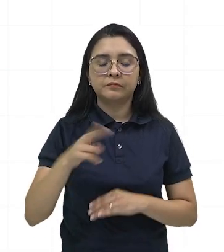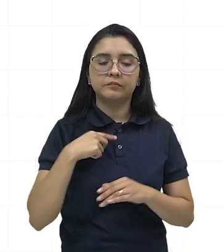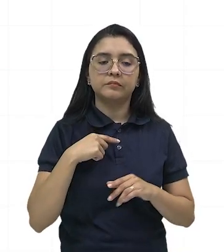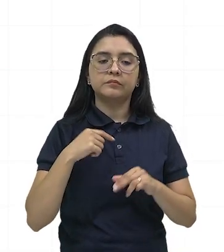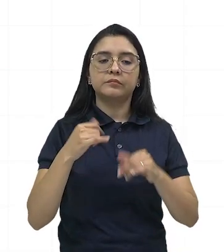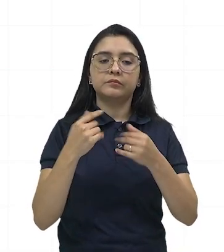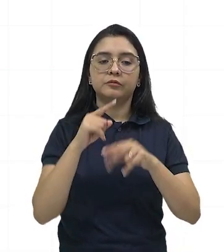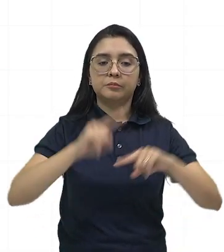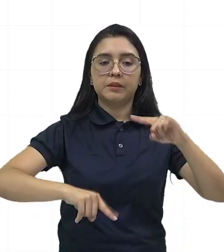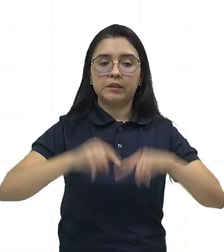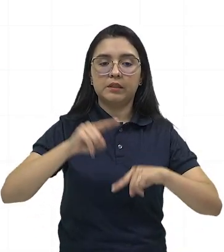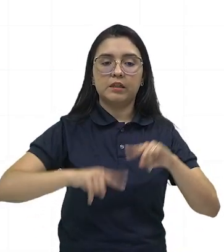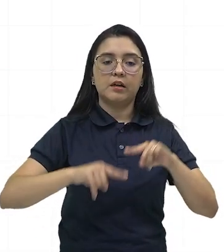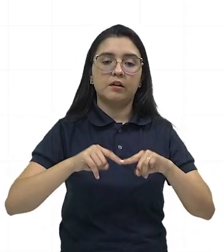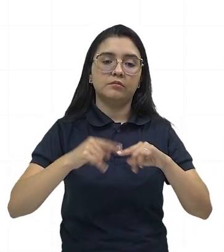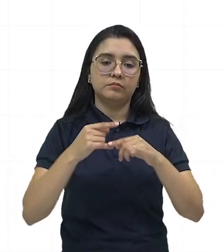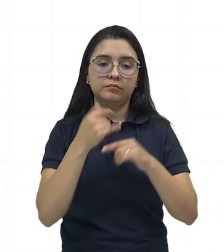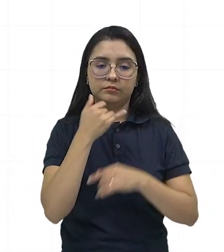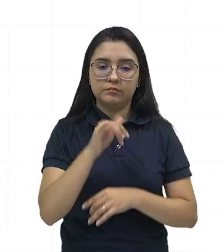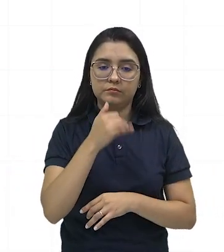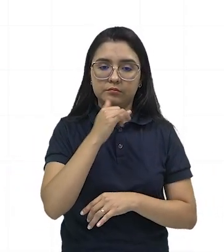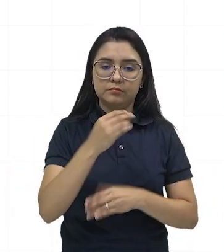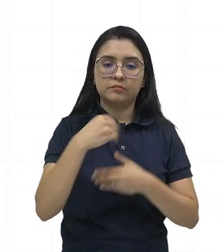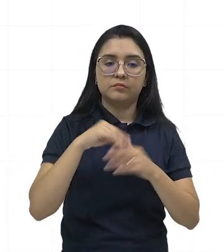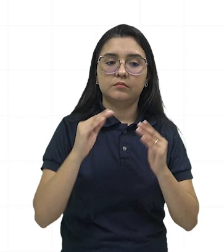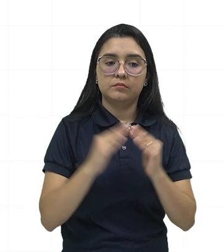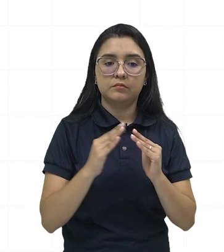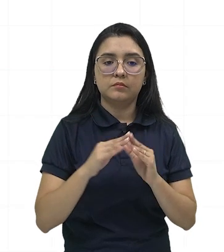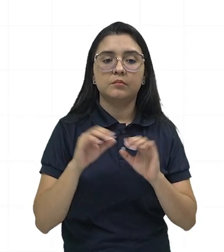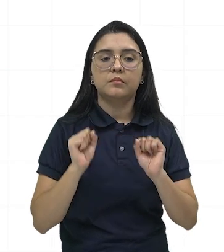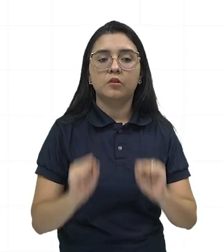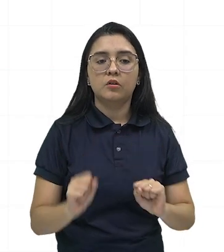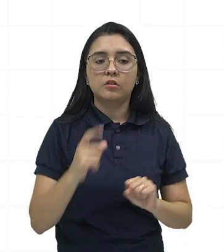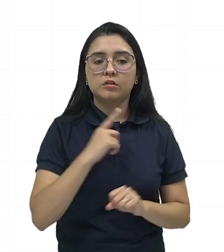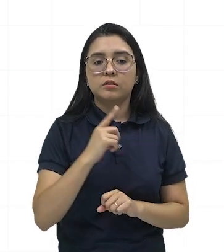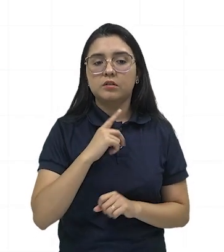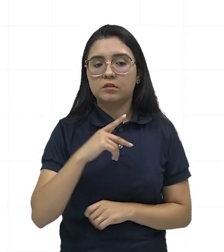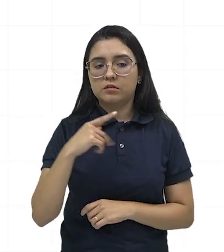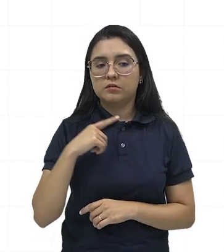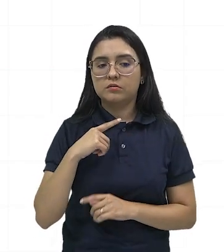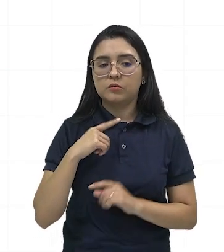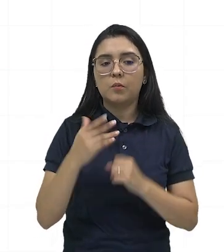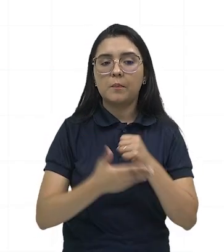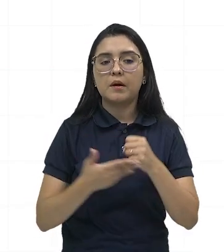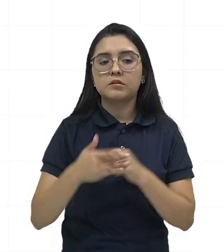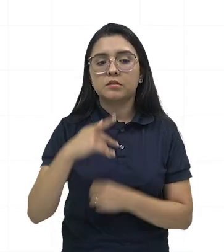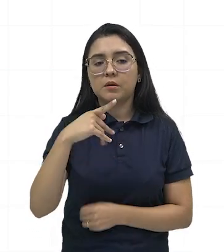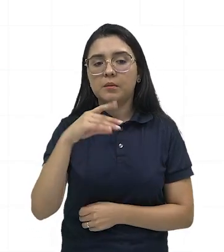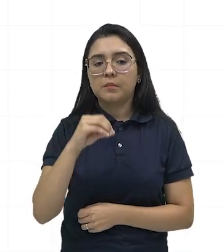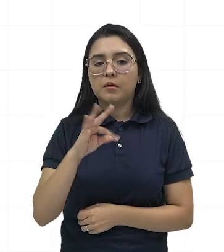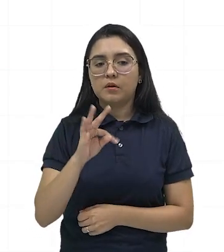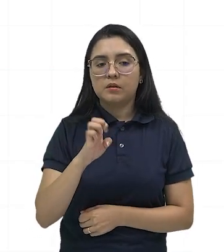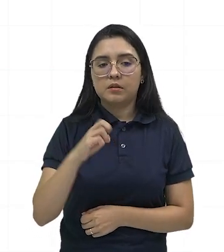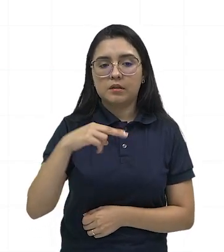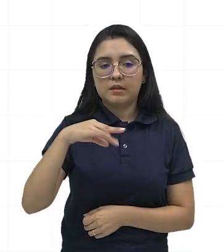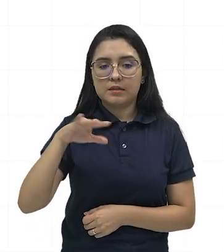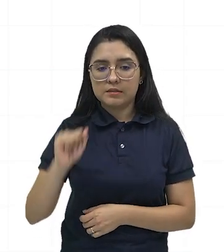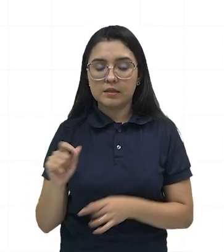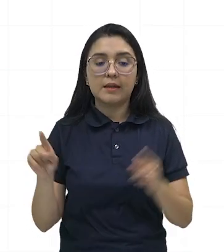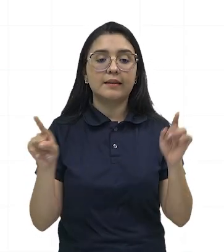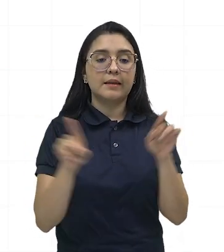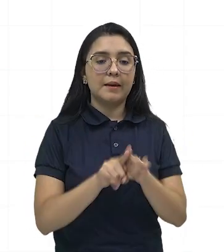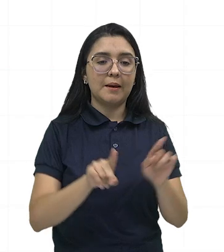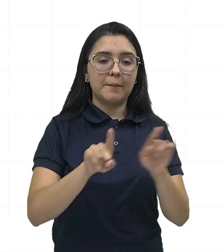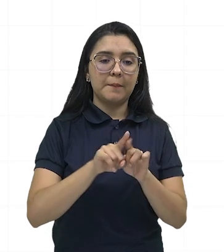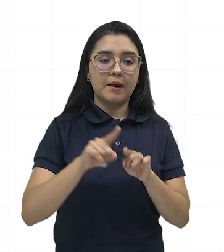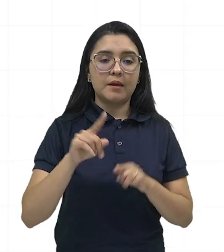aparelhos eletrodomésticos pode ser feita com base na potência e no tempo em que cada